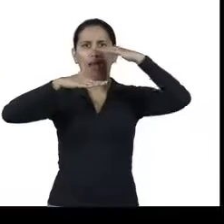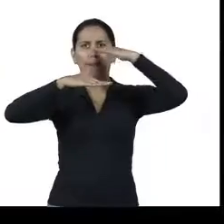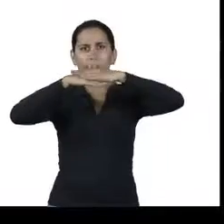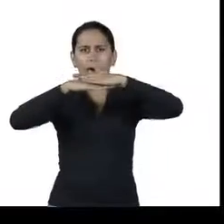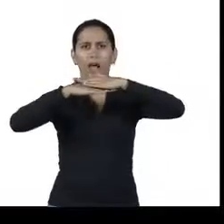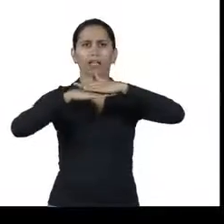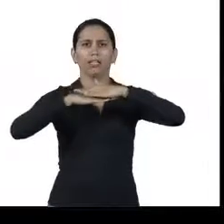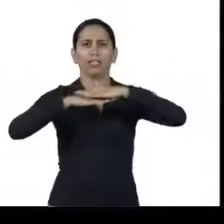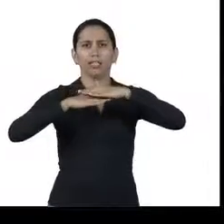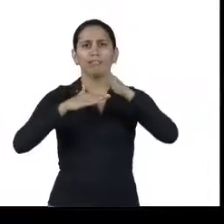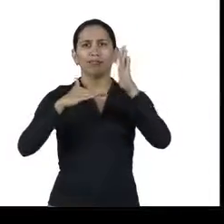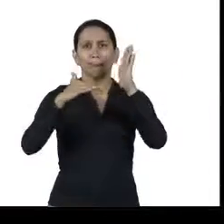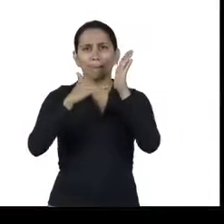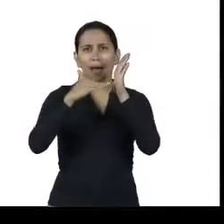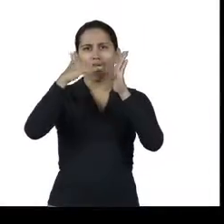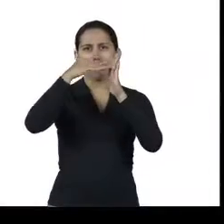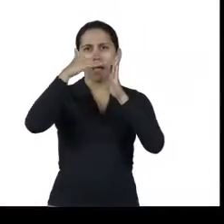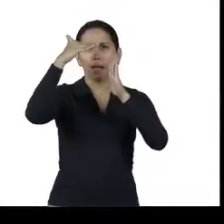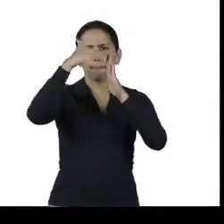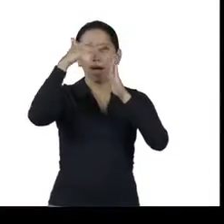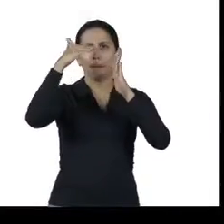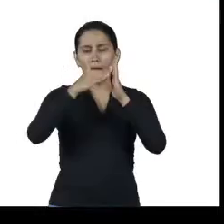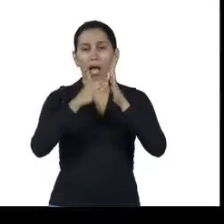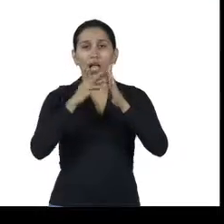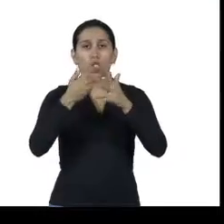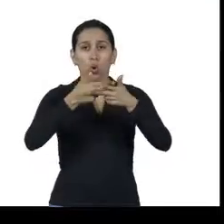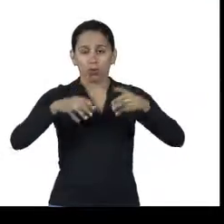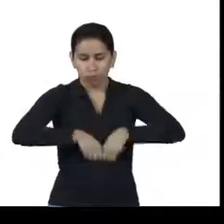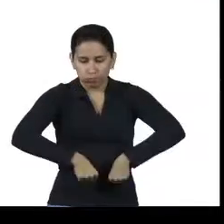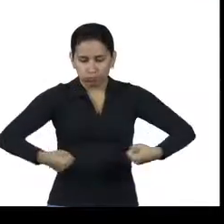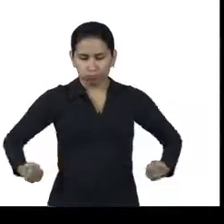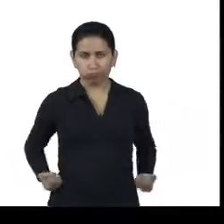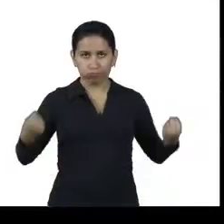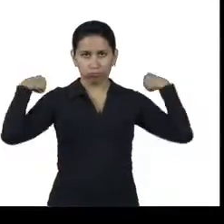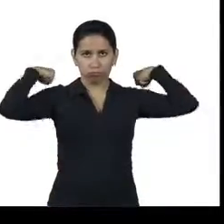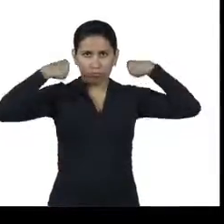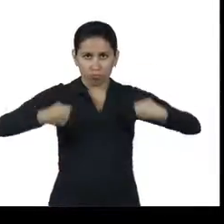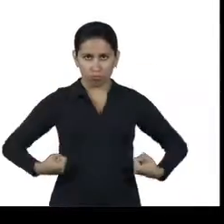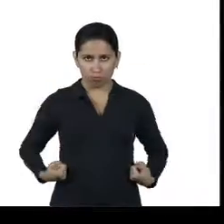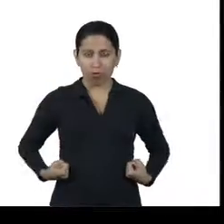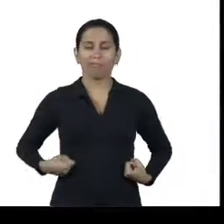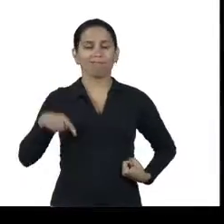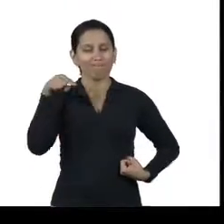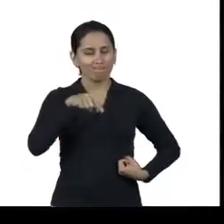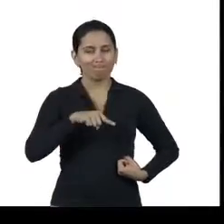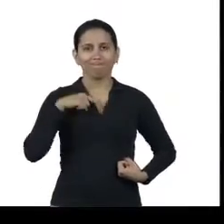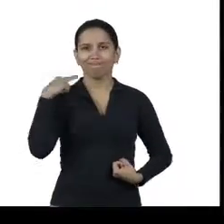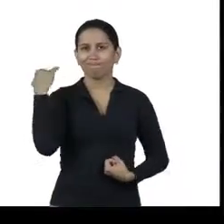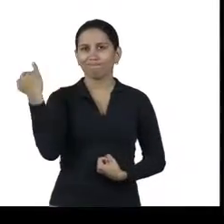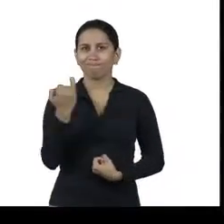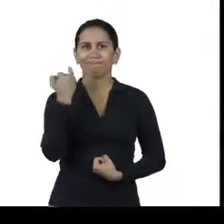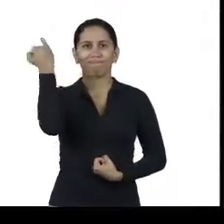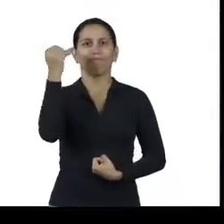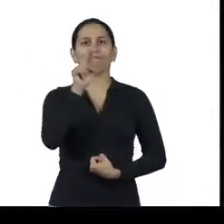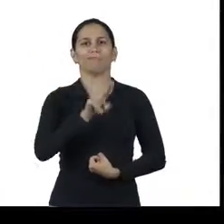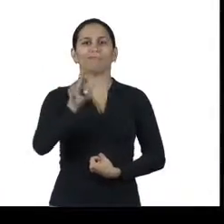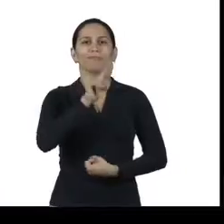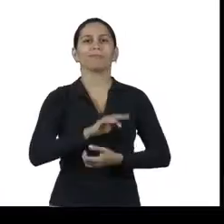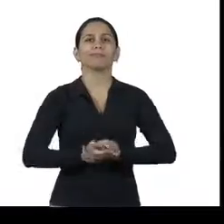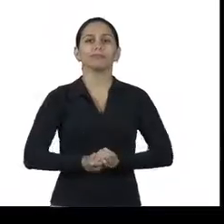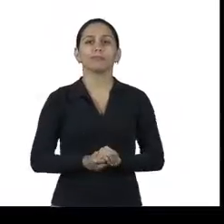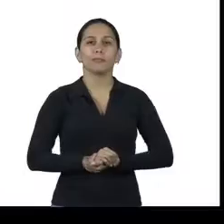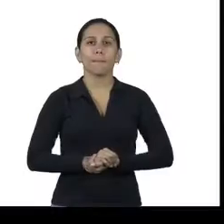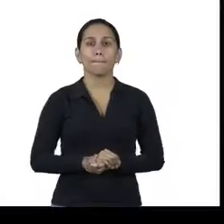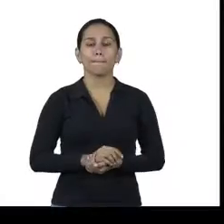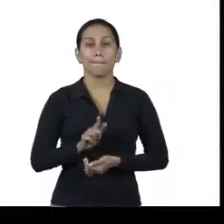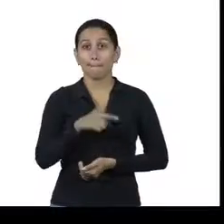guarda-corpo, rodapés e telas, ou o uso de cinto de segurança devidamente ancorado são fundamentais. Operários usando